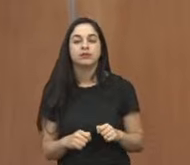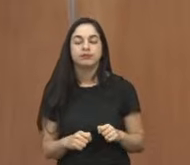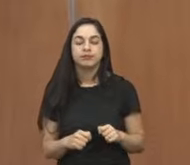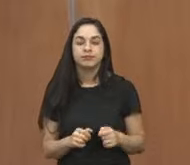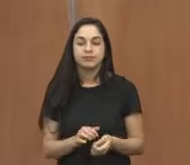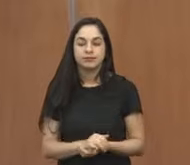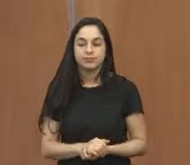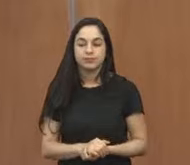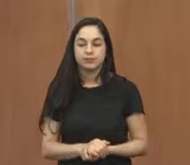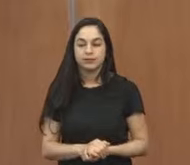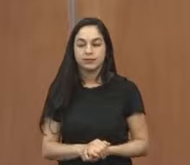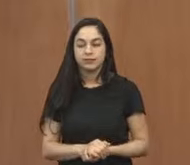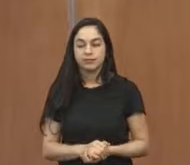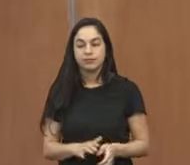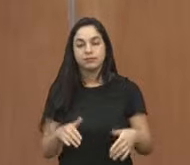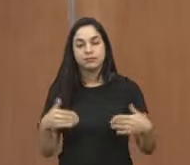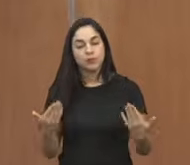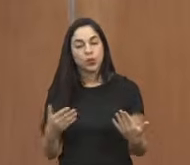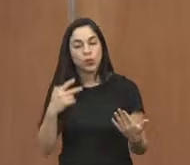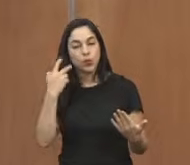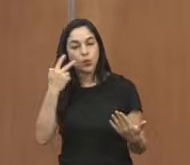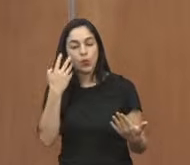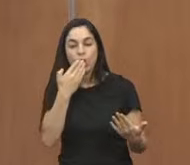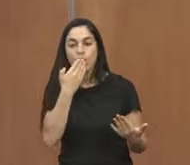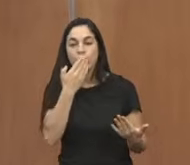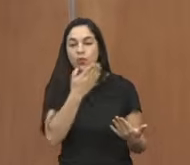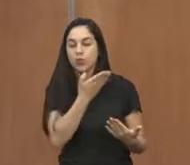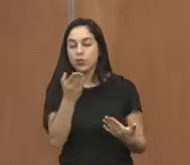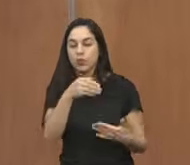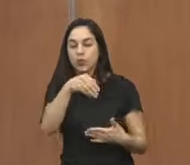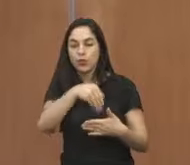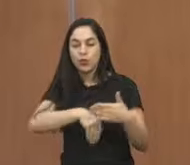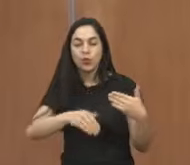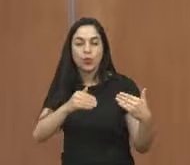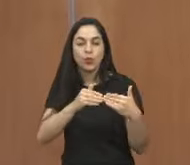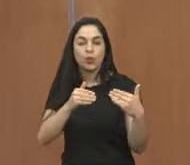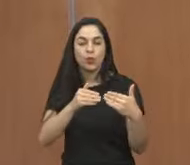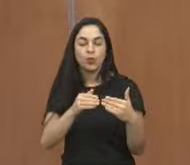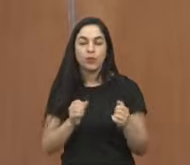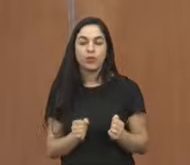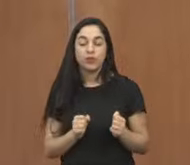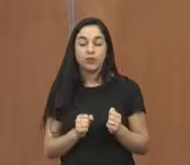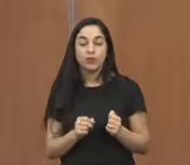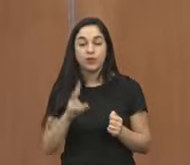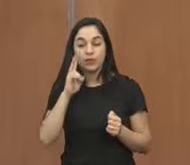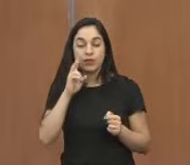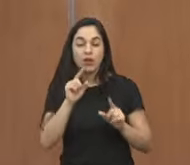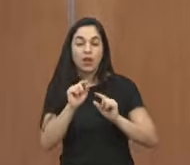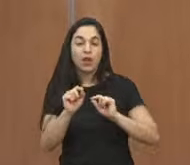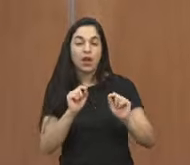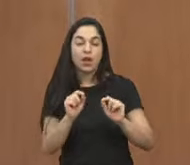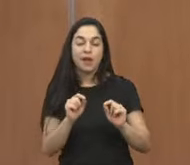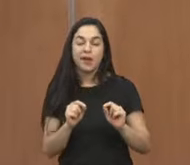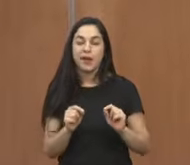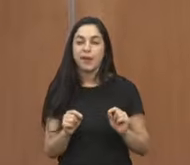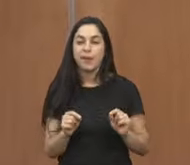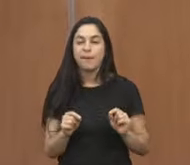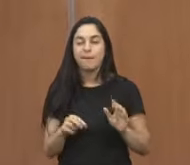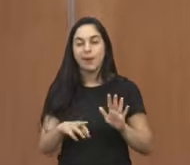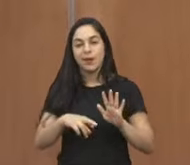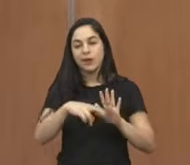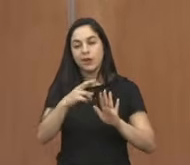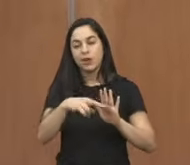internos. Por fim, senhores vereadores, peço o voto favorável de vocês, visto que foi uma resolução, um